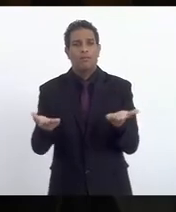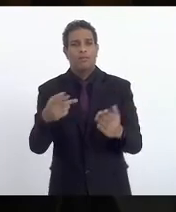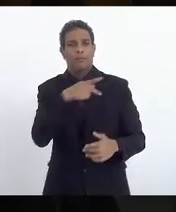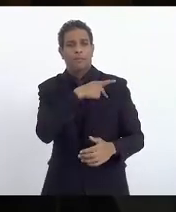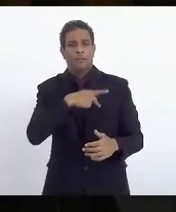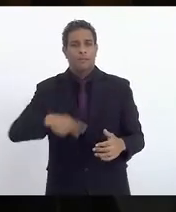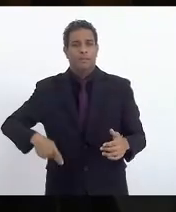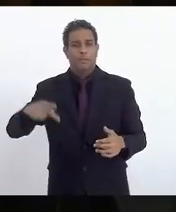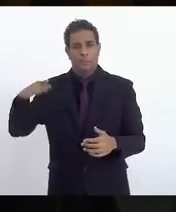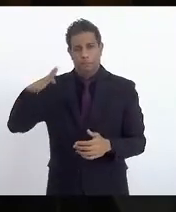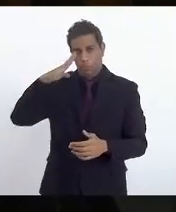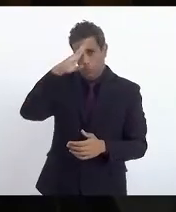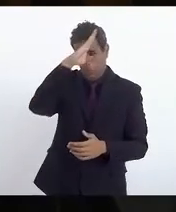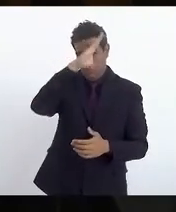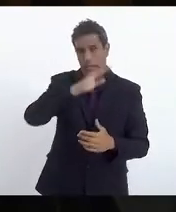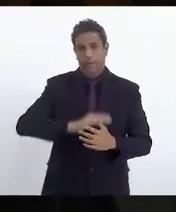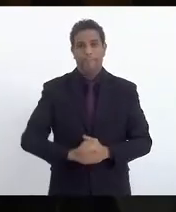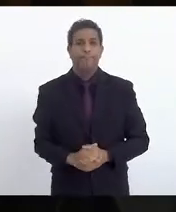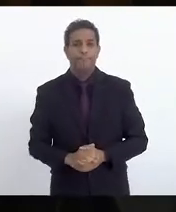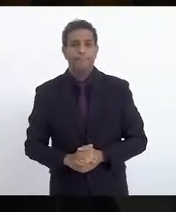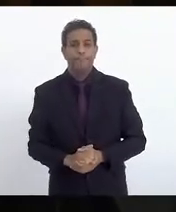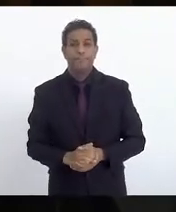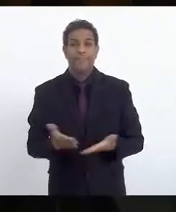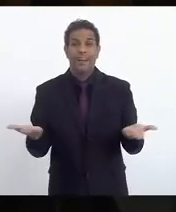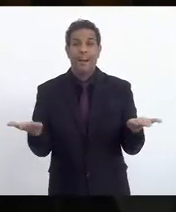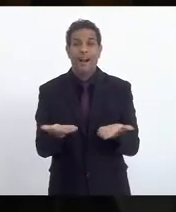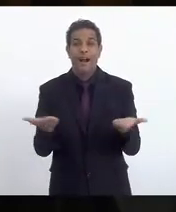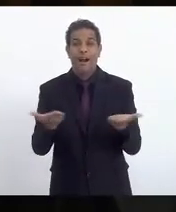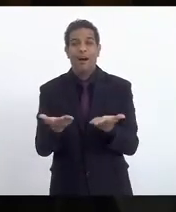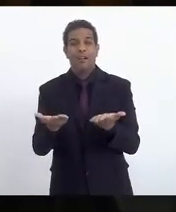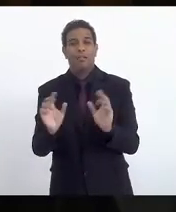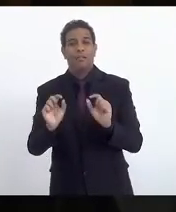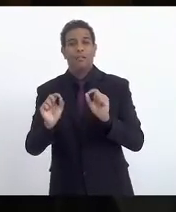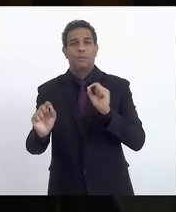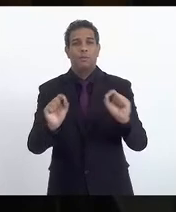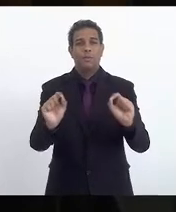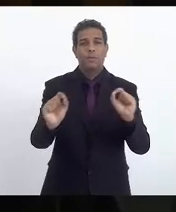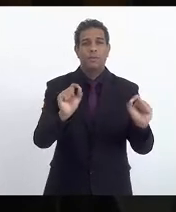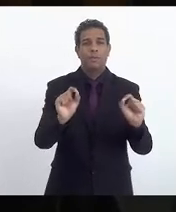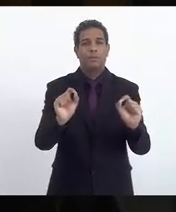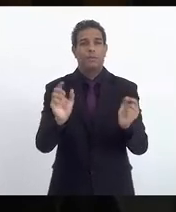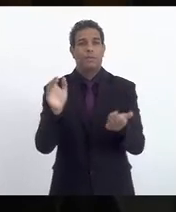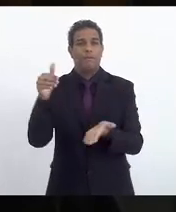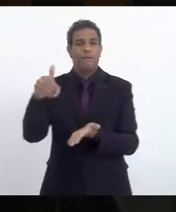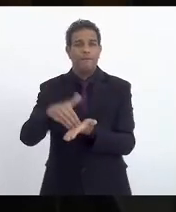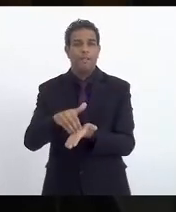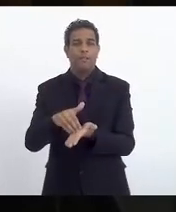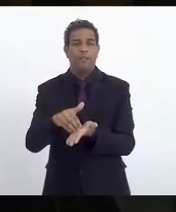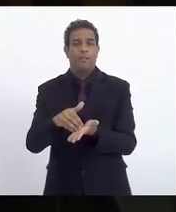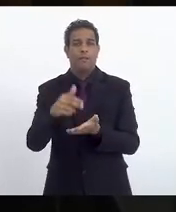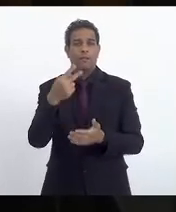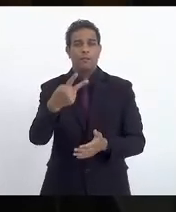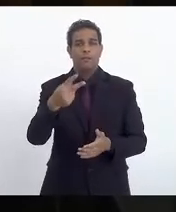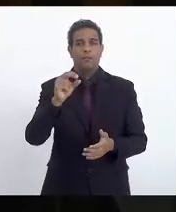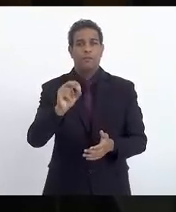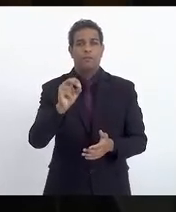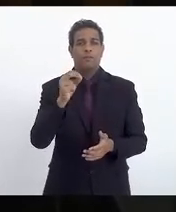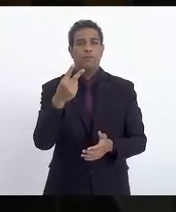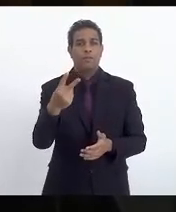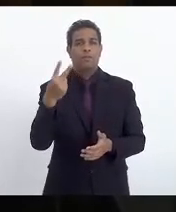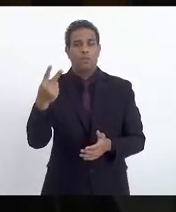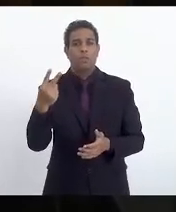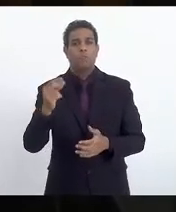da República tô entrando no seu último ano de Mandato que em 2022